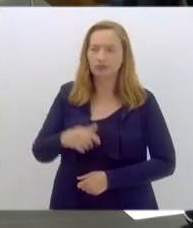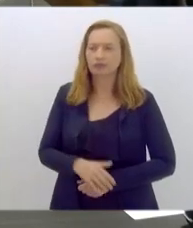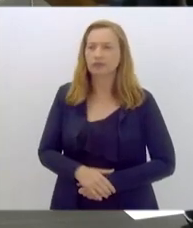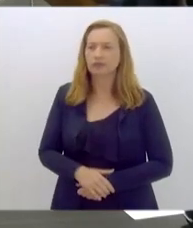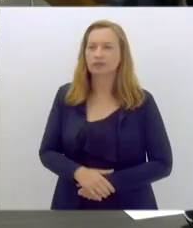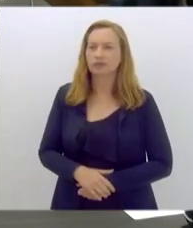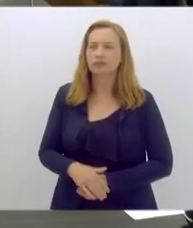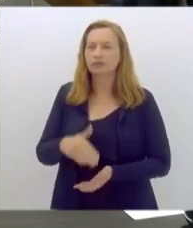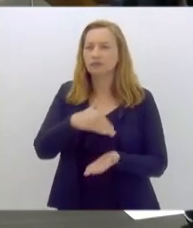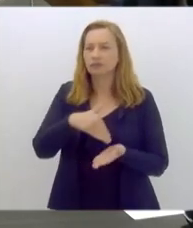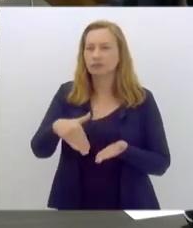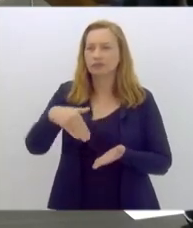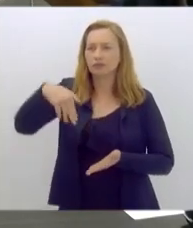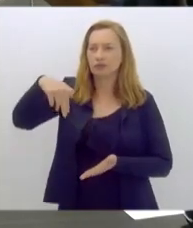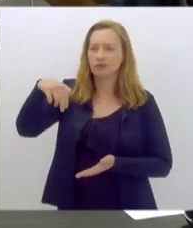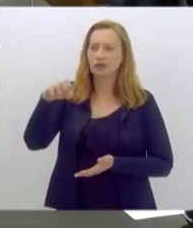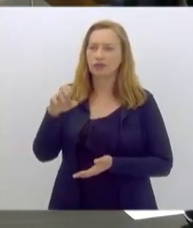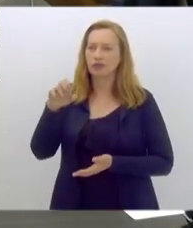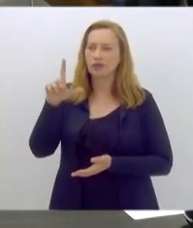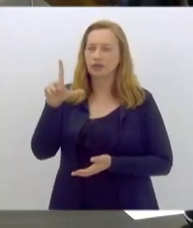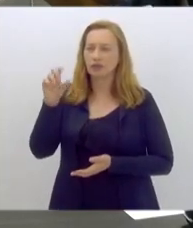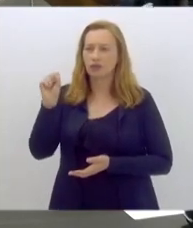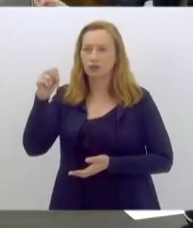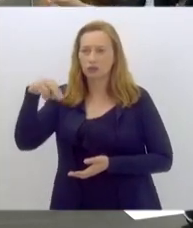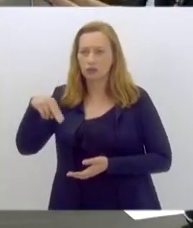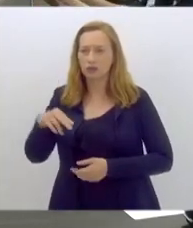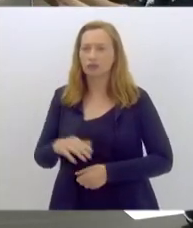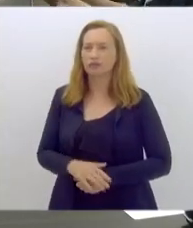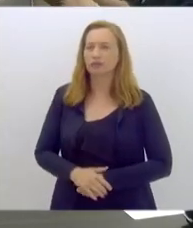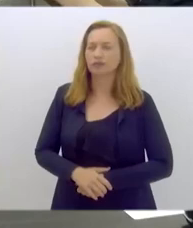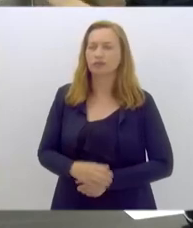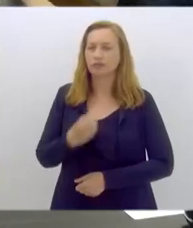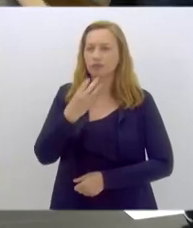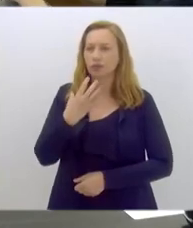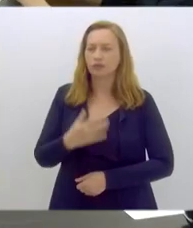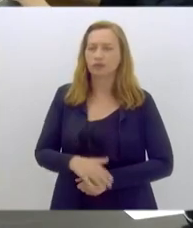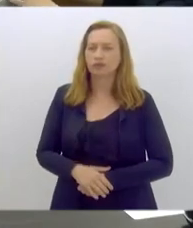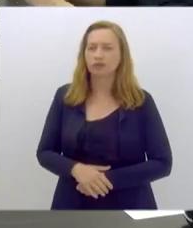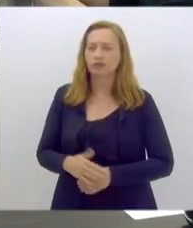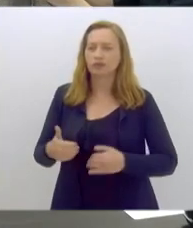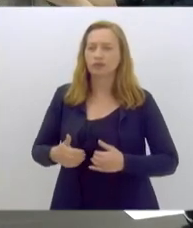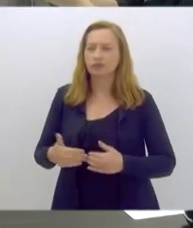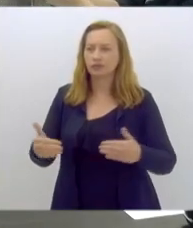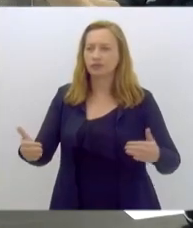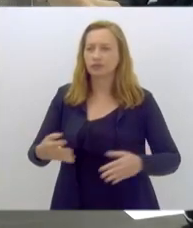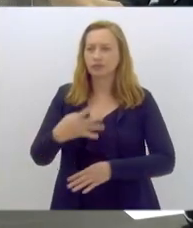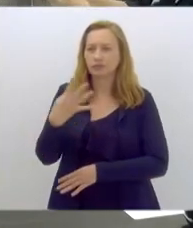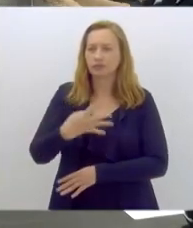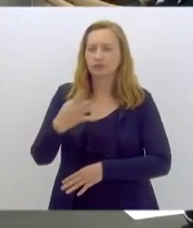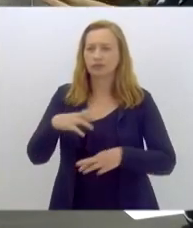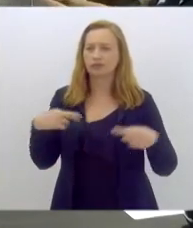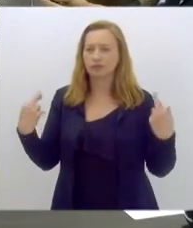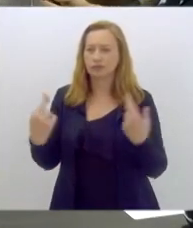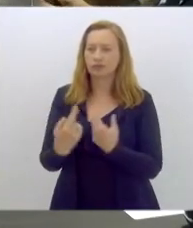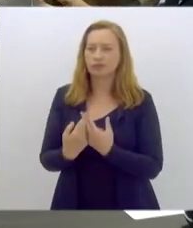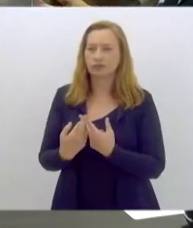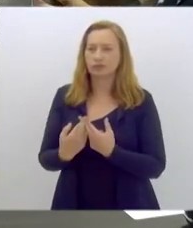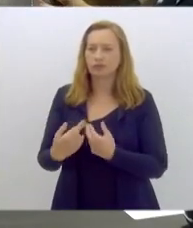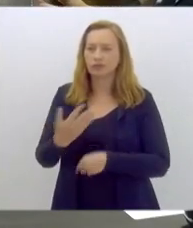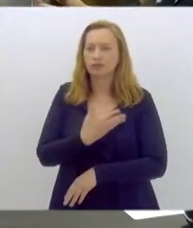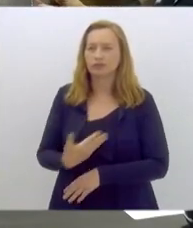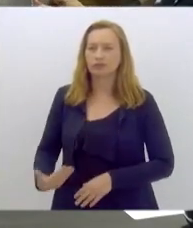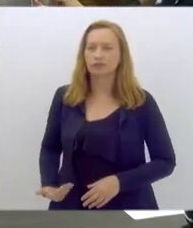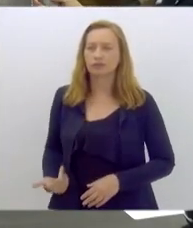secretário Nelson é bom declara aberta a quarta audiência pública de 2022